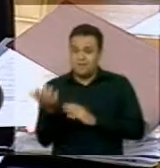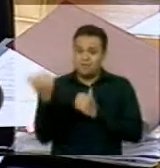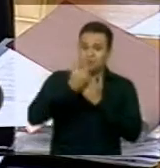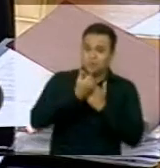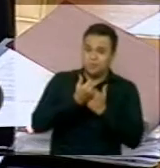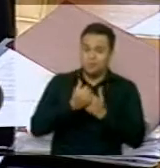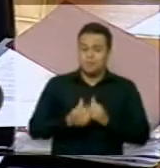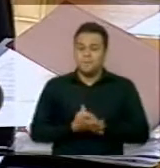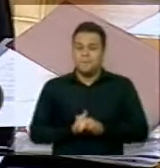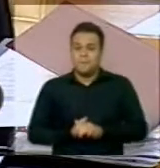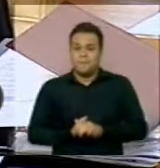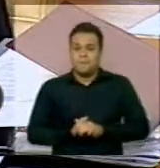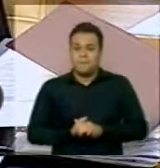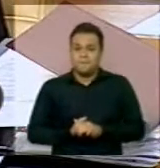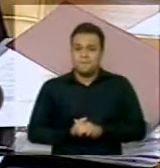por um procedimento